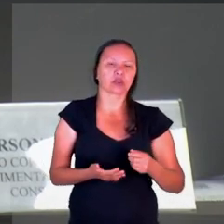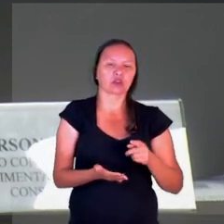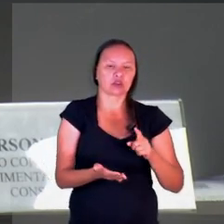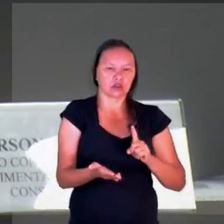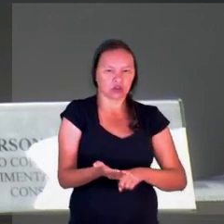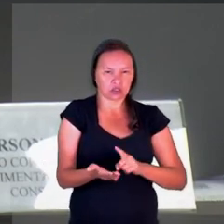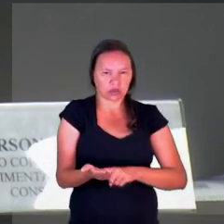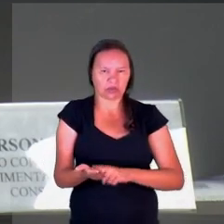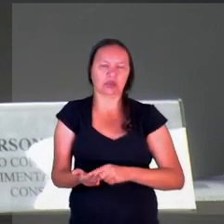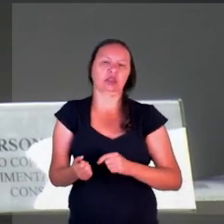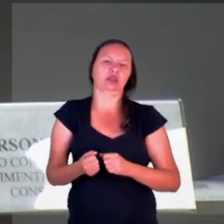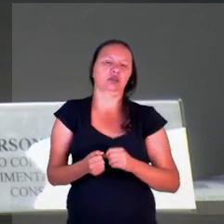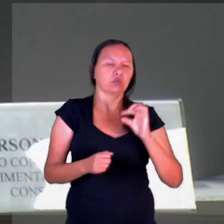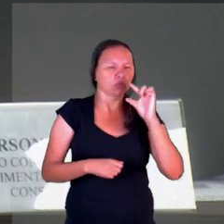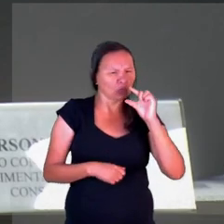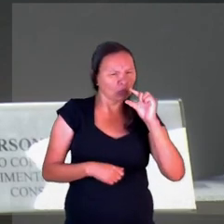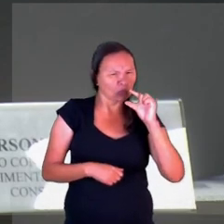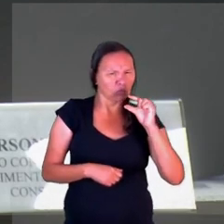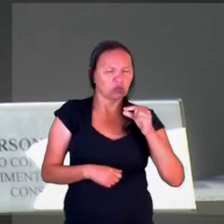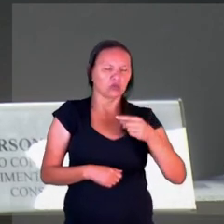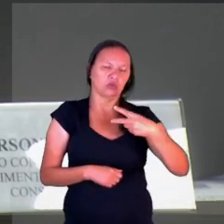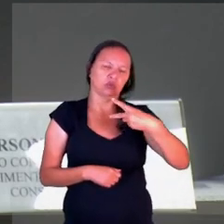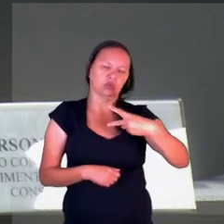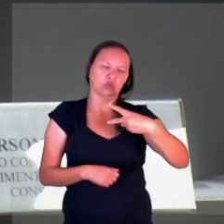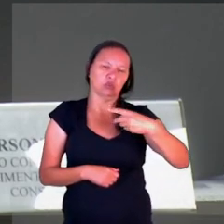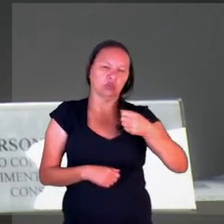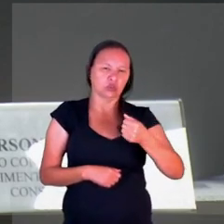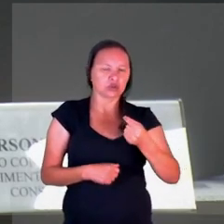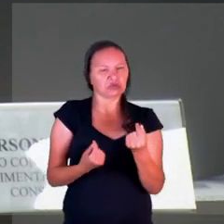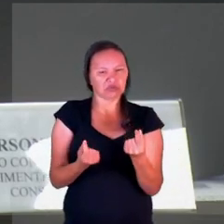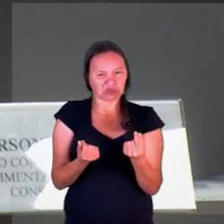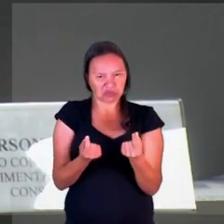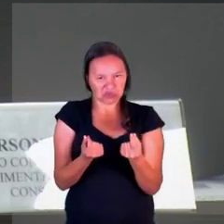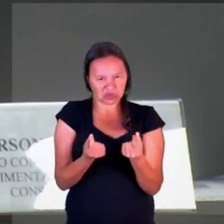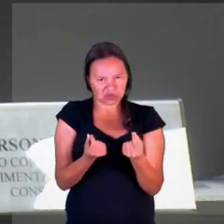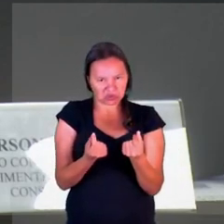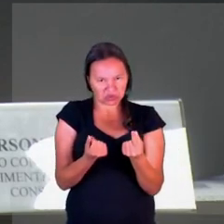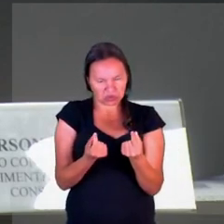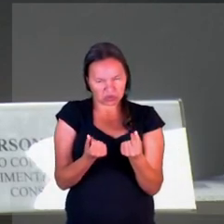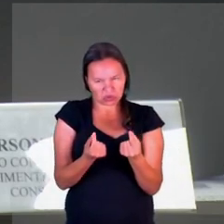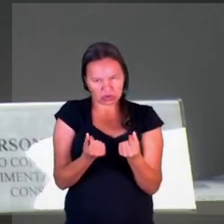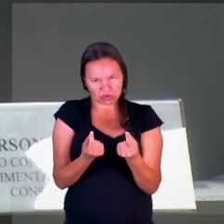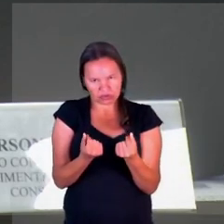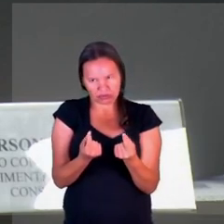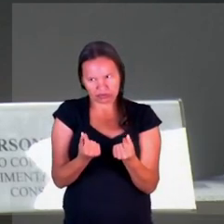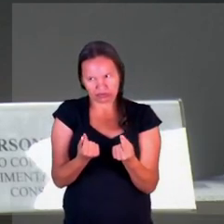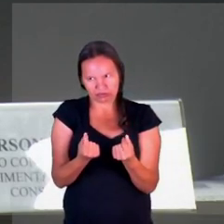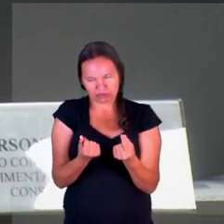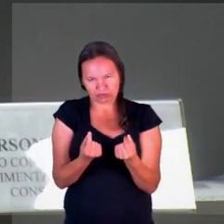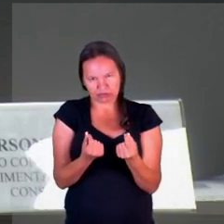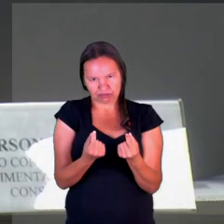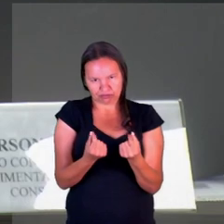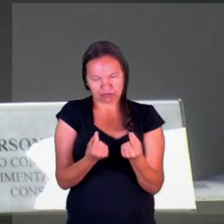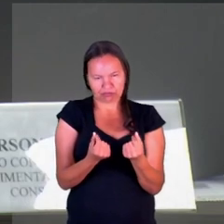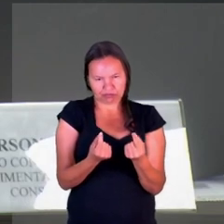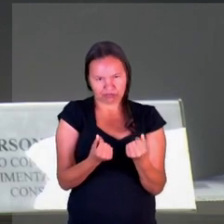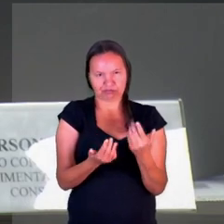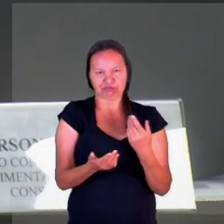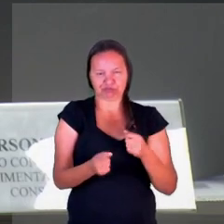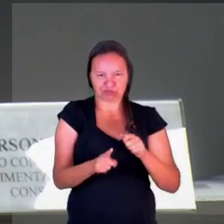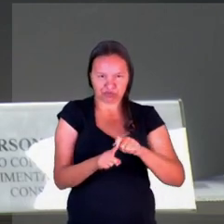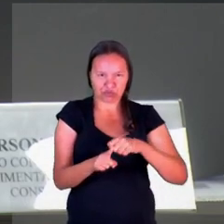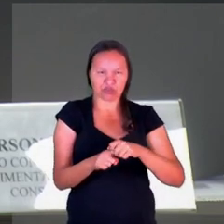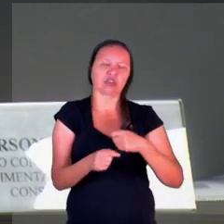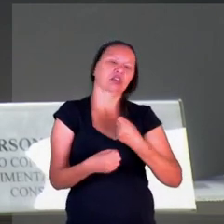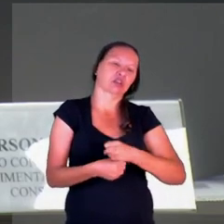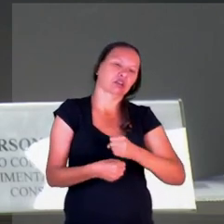orçamento pouco mais de R 2 milhões deis R 2,5 milhões Dea era o que tinha de orçamento para o pa esse ano